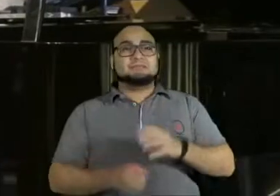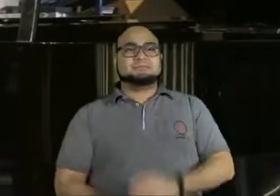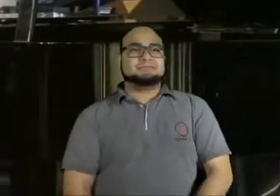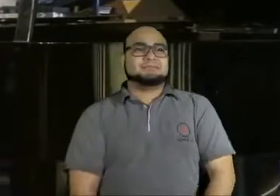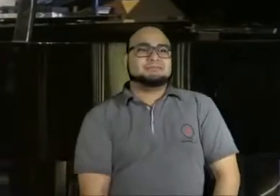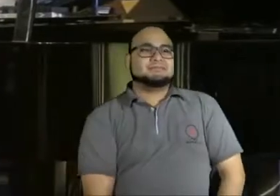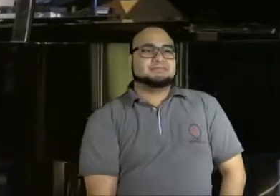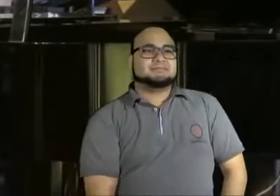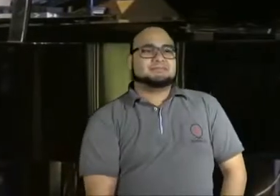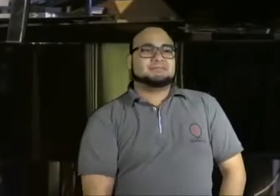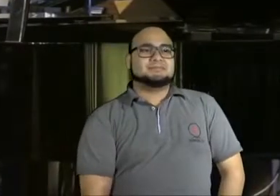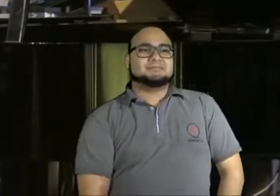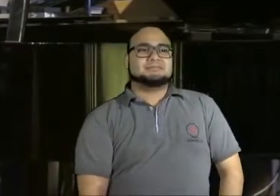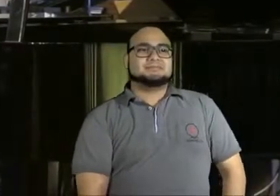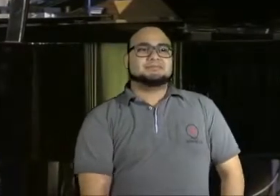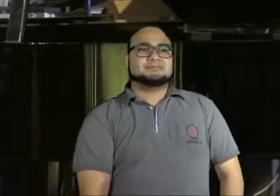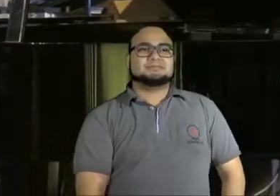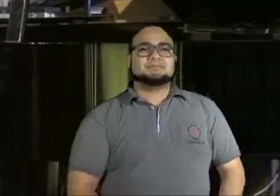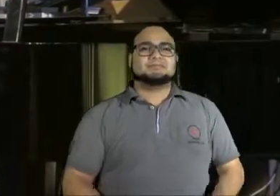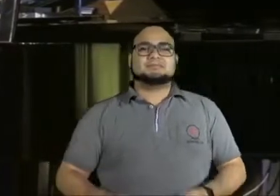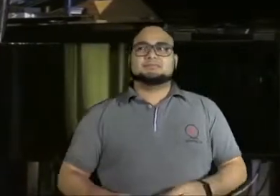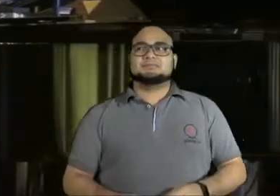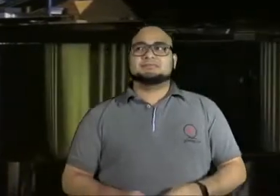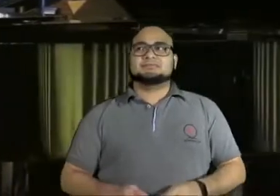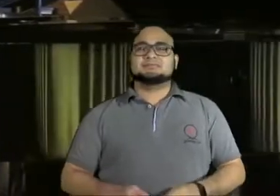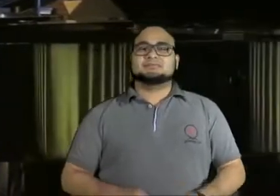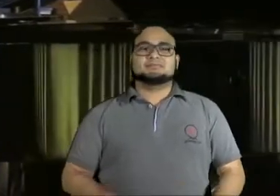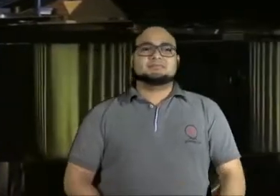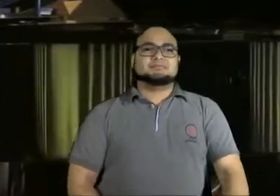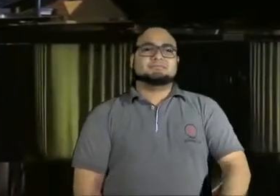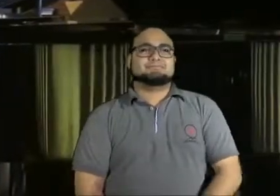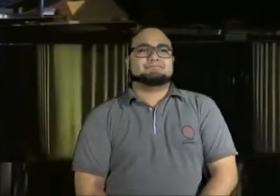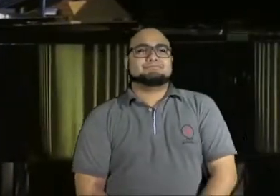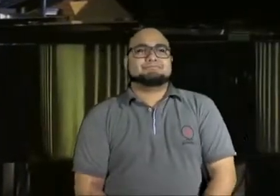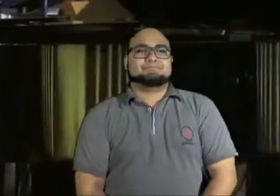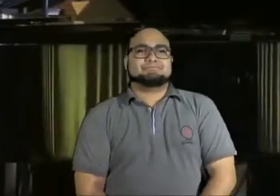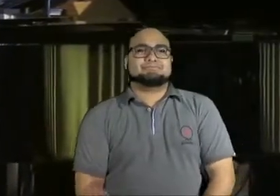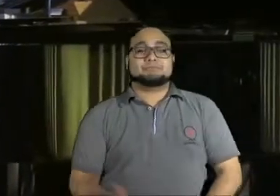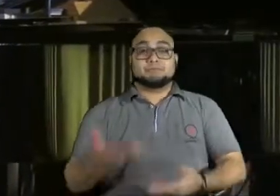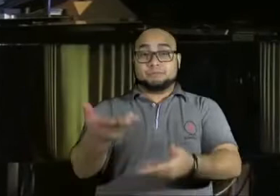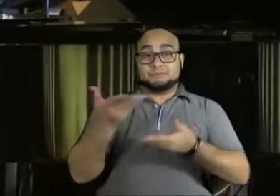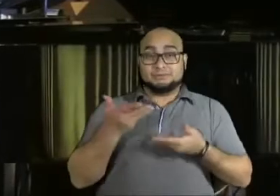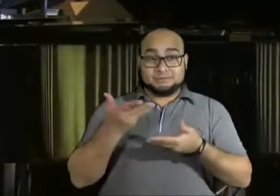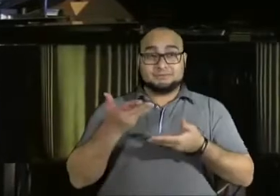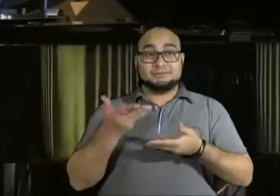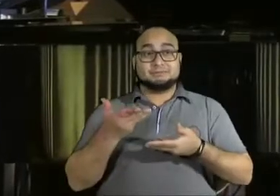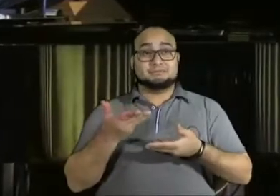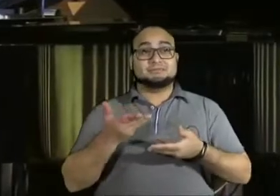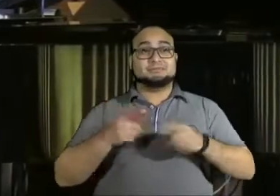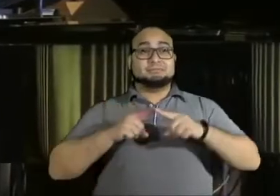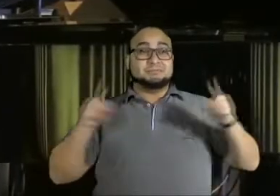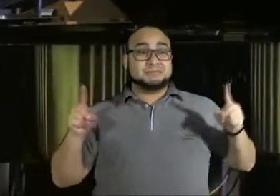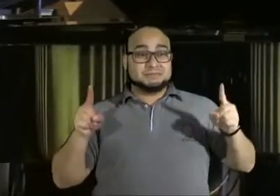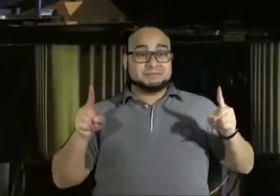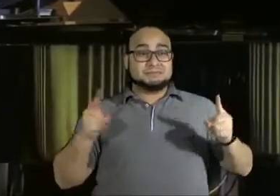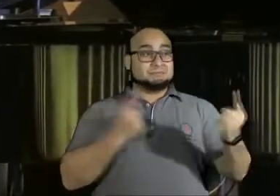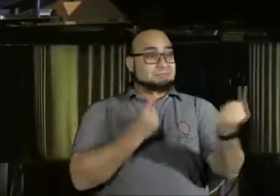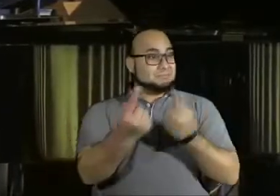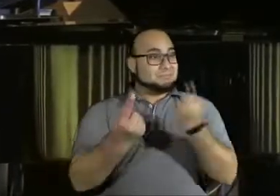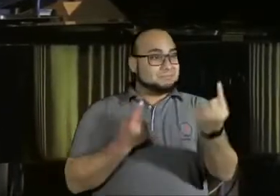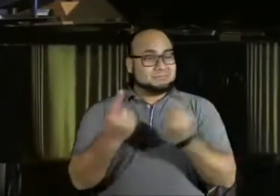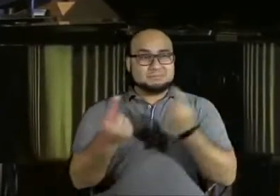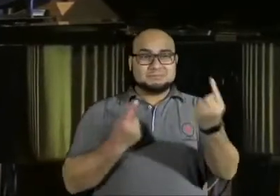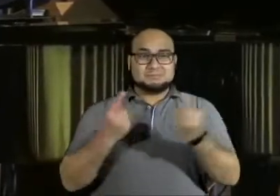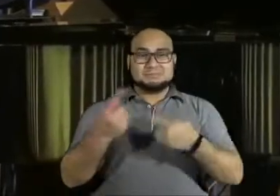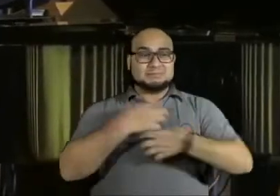há 1 hora e 6 minutos. Vou fazer convite. Camila, mas eu só vou ir na frente se eu sentir um arrepio. Quer